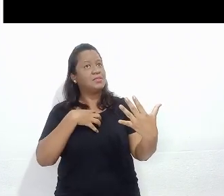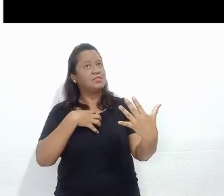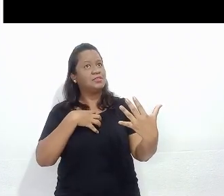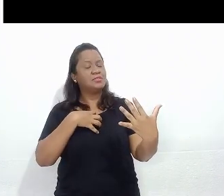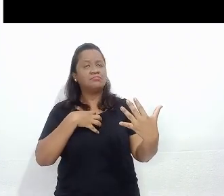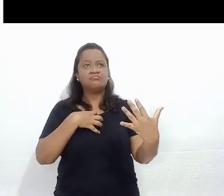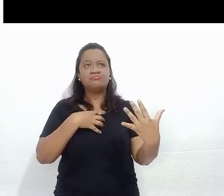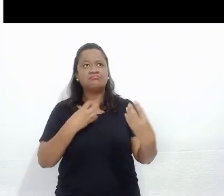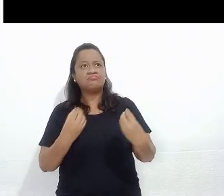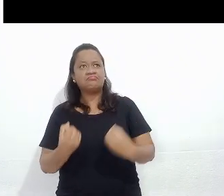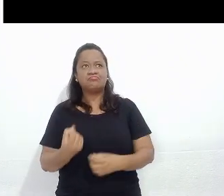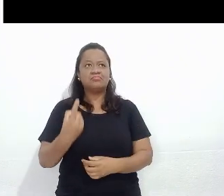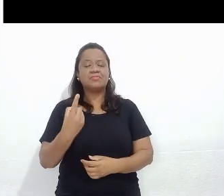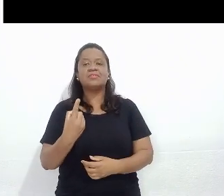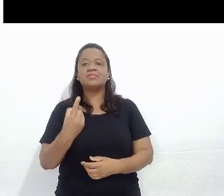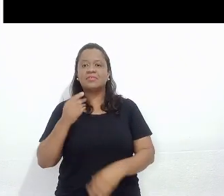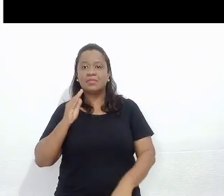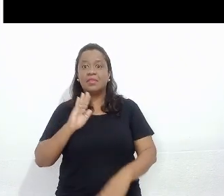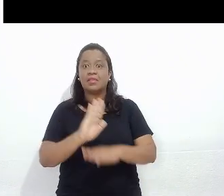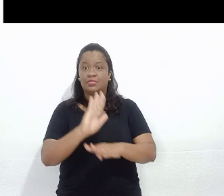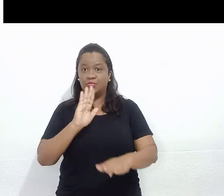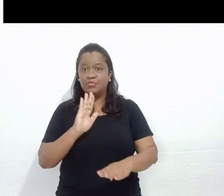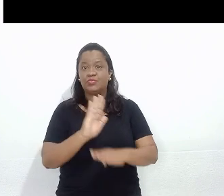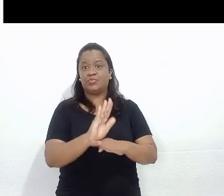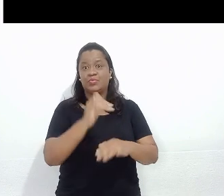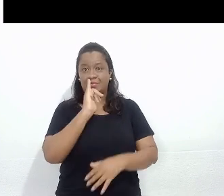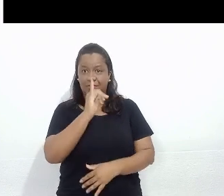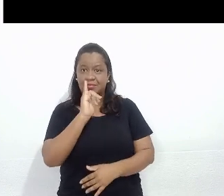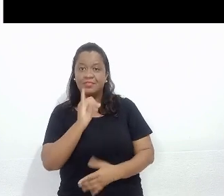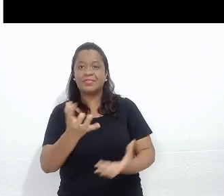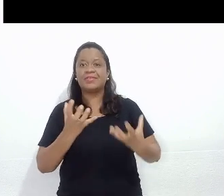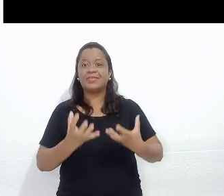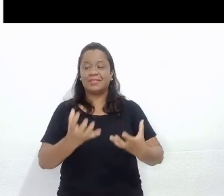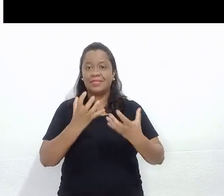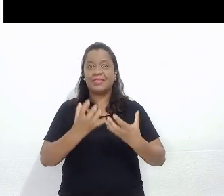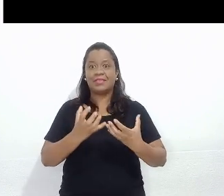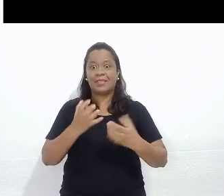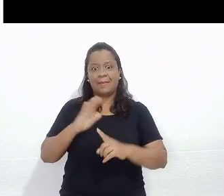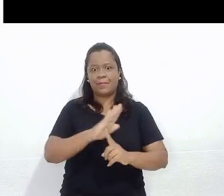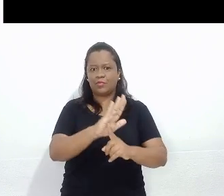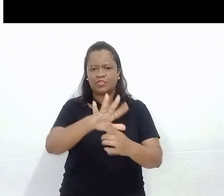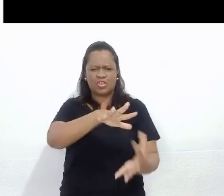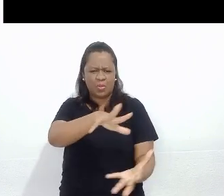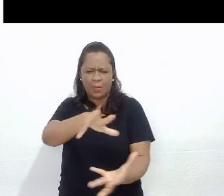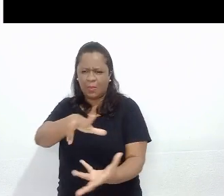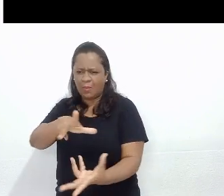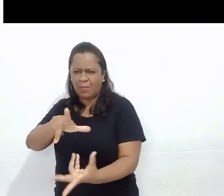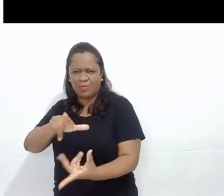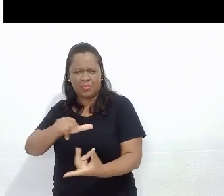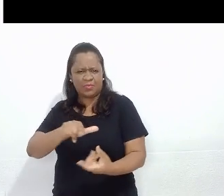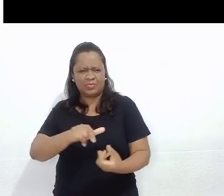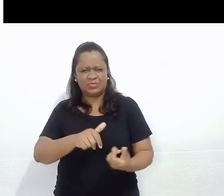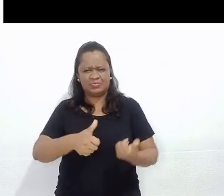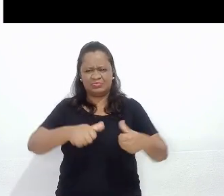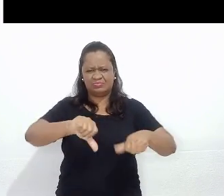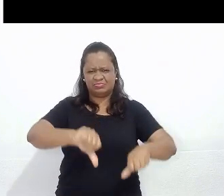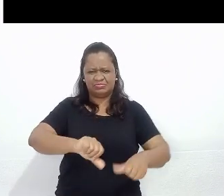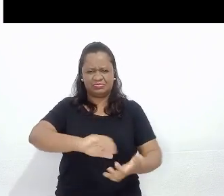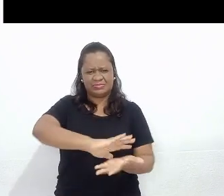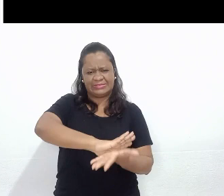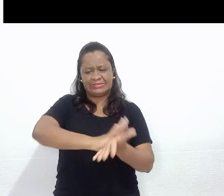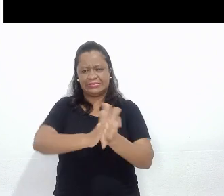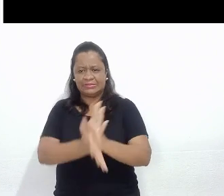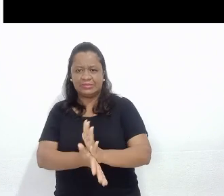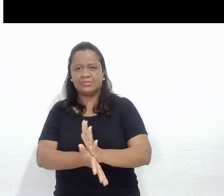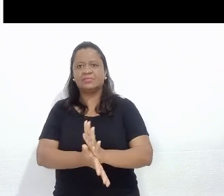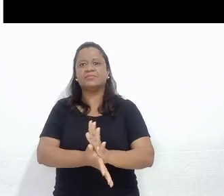sentindo. E ajuda na narrativa, querendo mostrar o mundo da forma como eles queriam. Aquele mundo totalmente estranho, totalmente fora